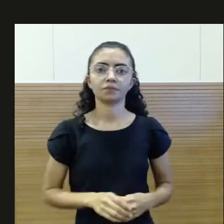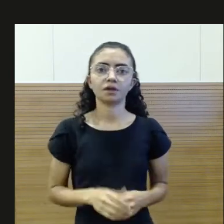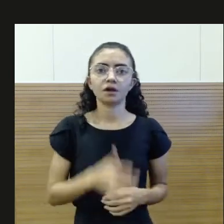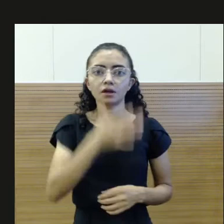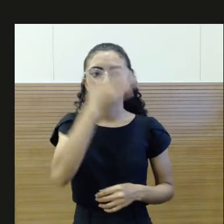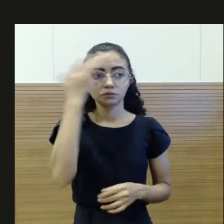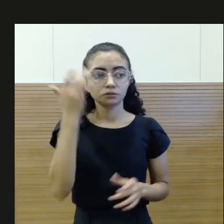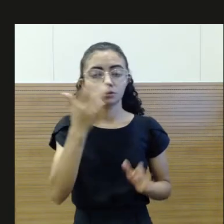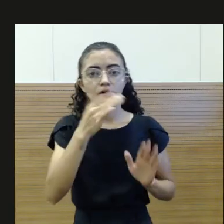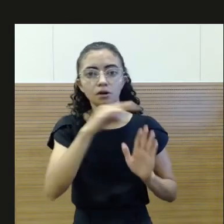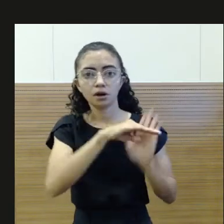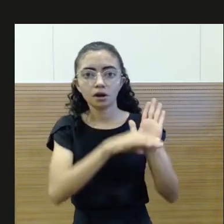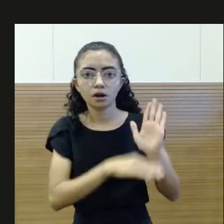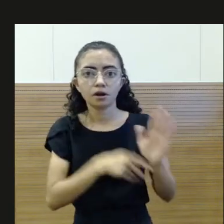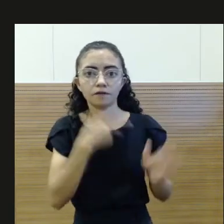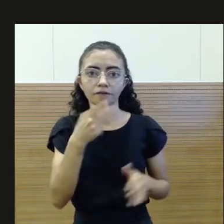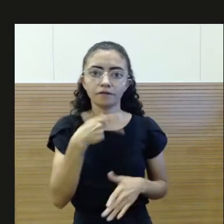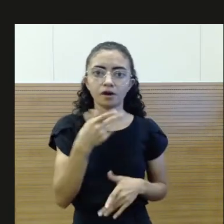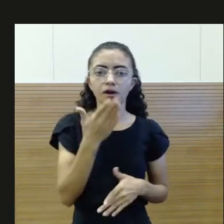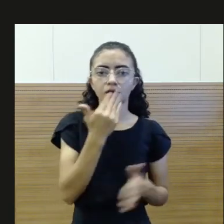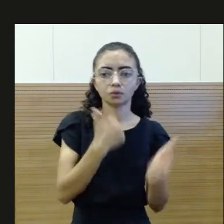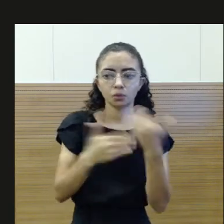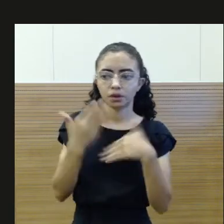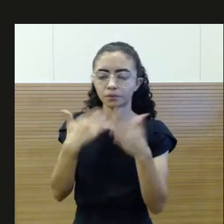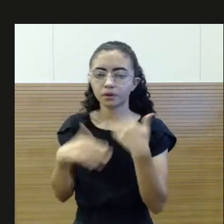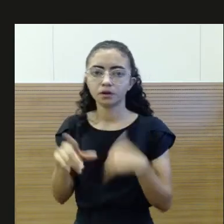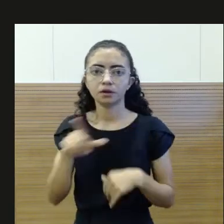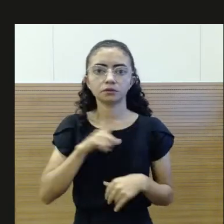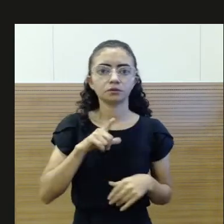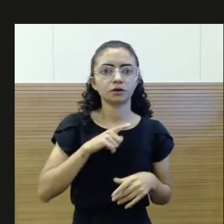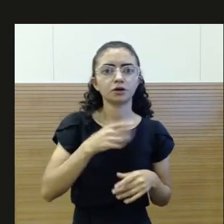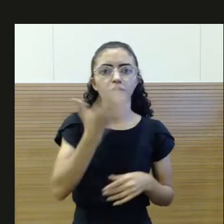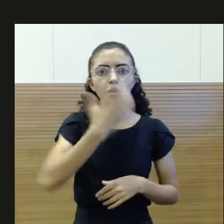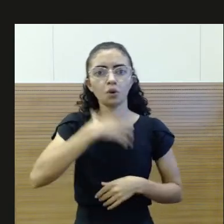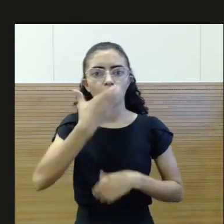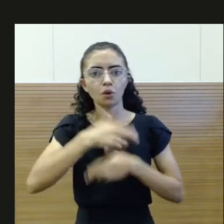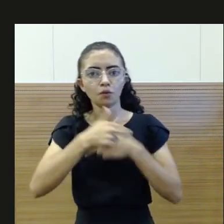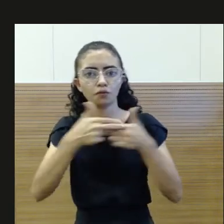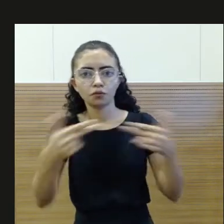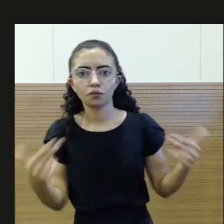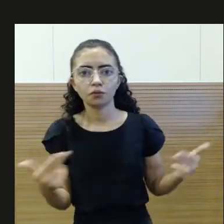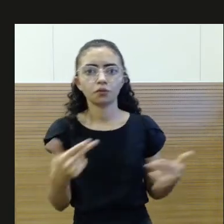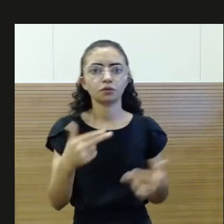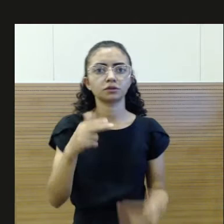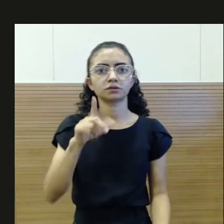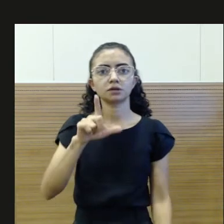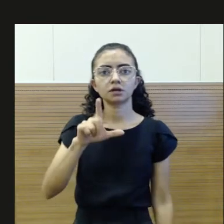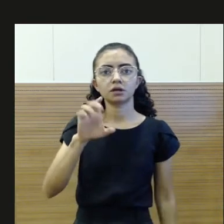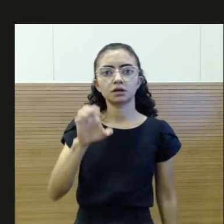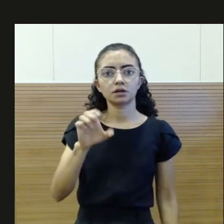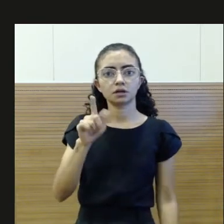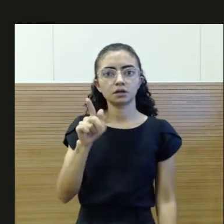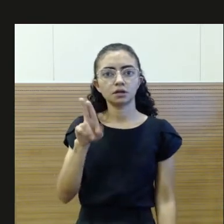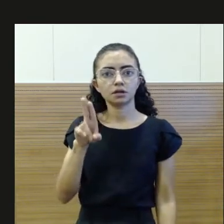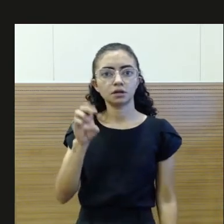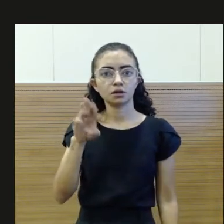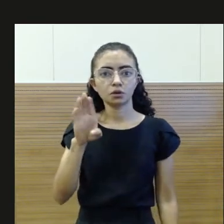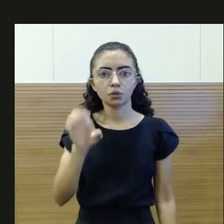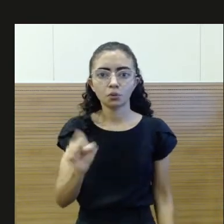reforço a frutas, verduras e legumes, que raramente são comidas como lanchinho, né?